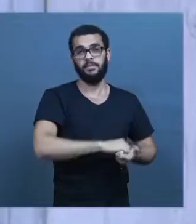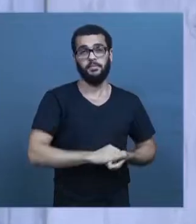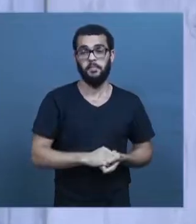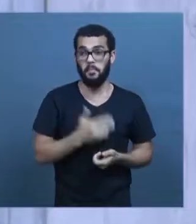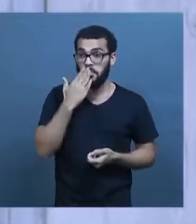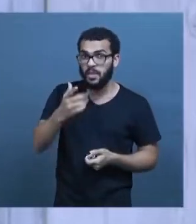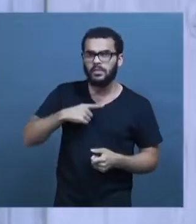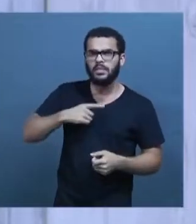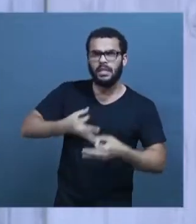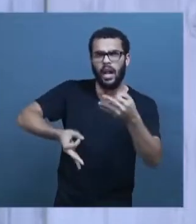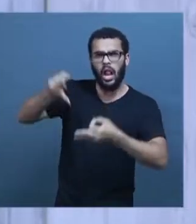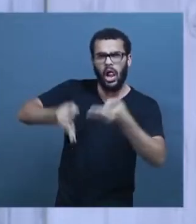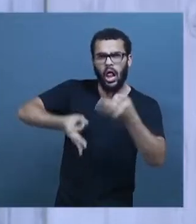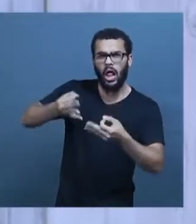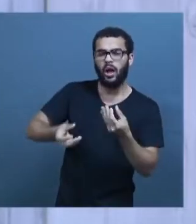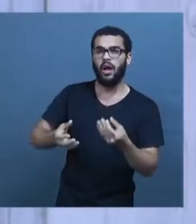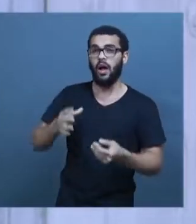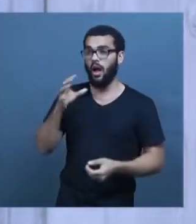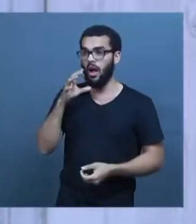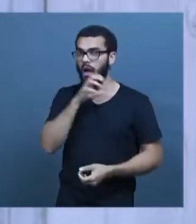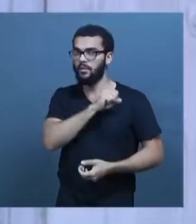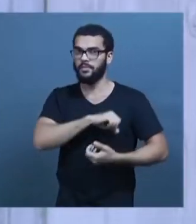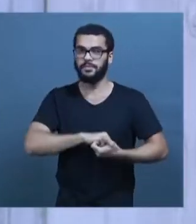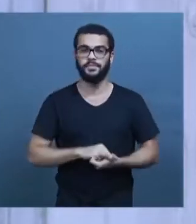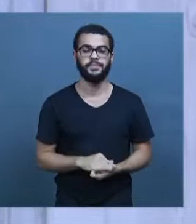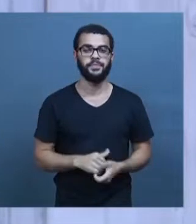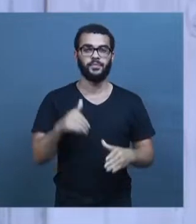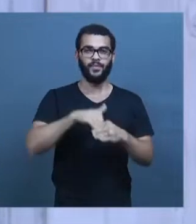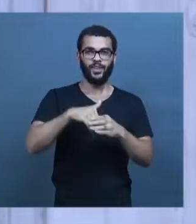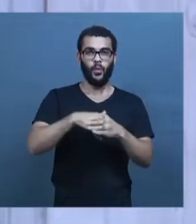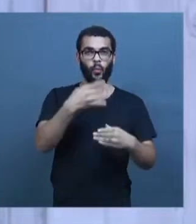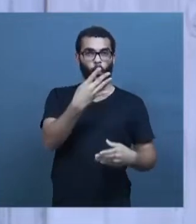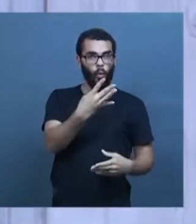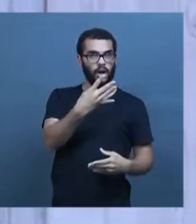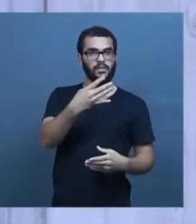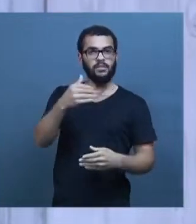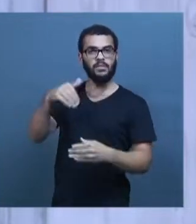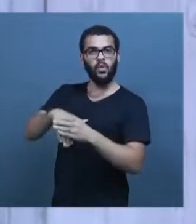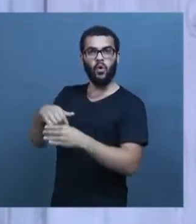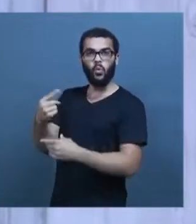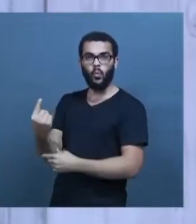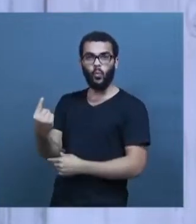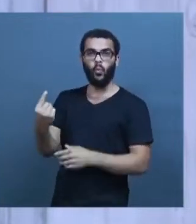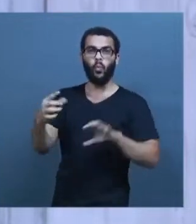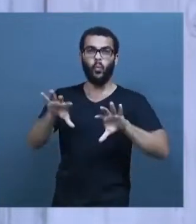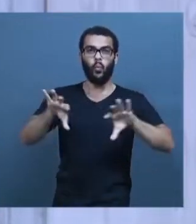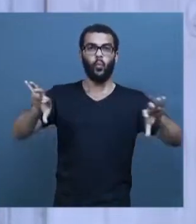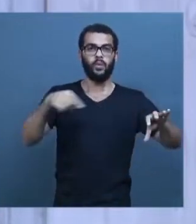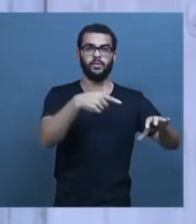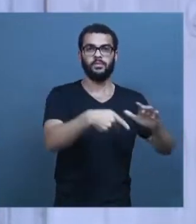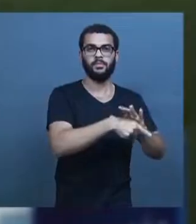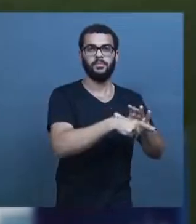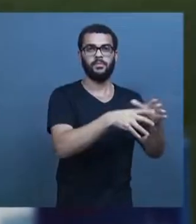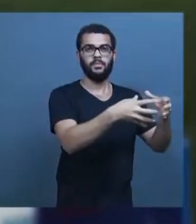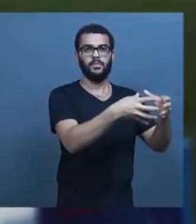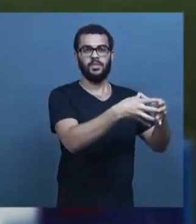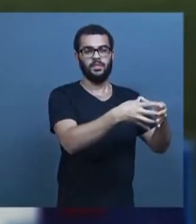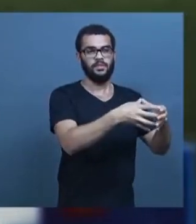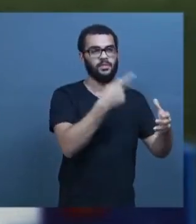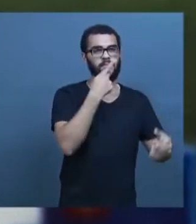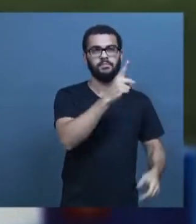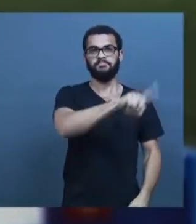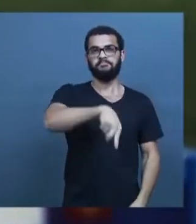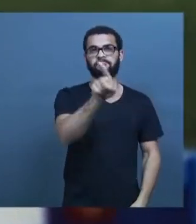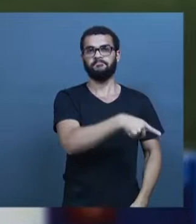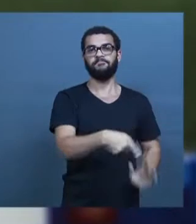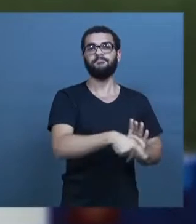Corte. Por 4-1, a segunda turma do Supremo Tribunal Federal negou